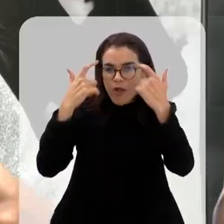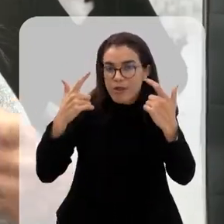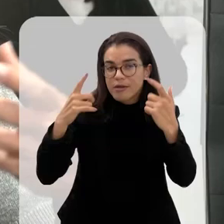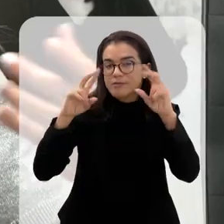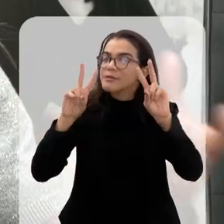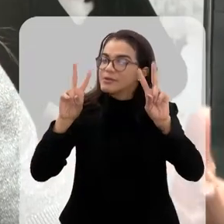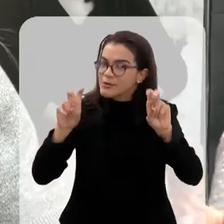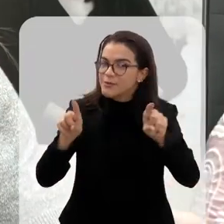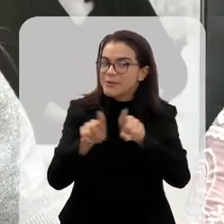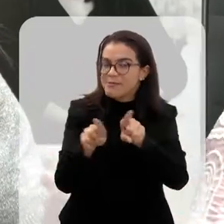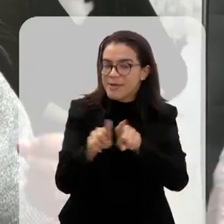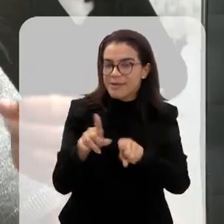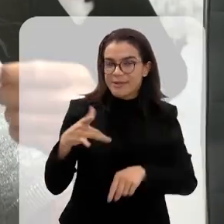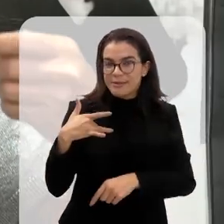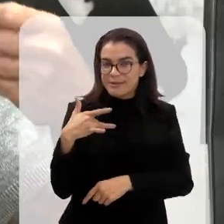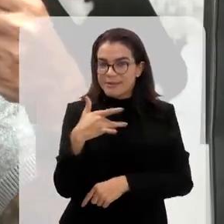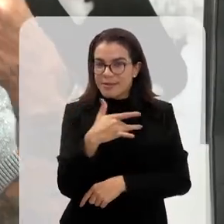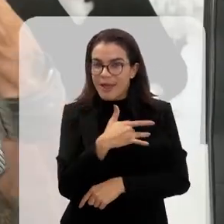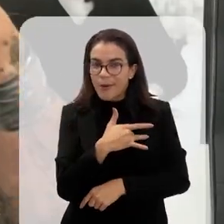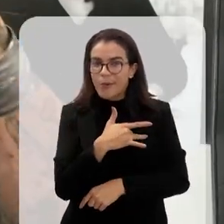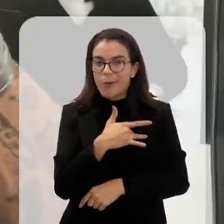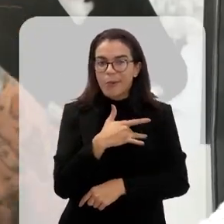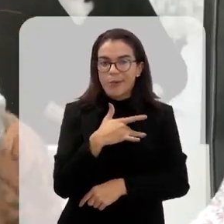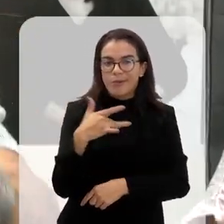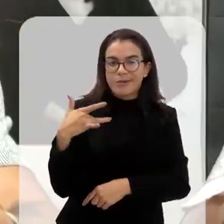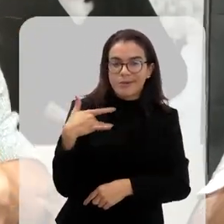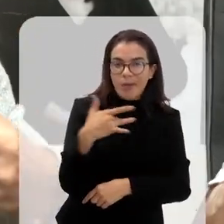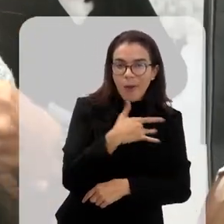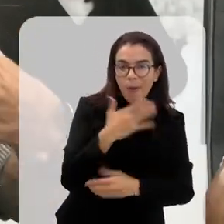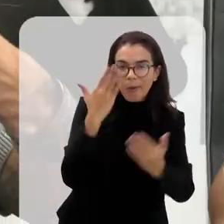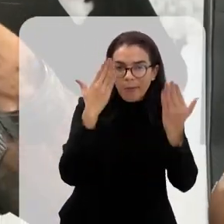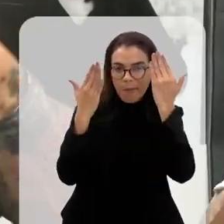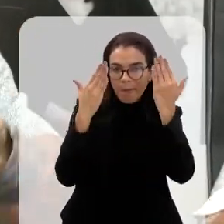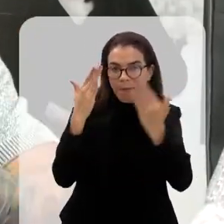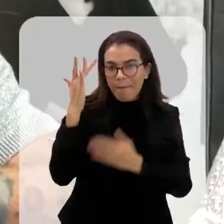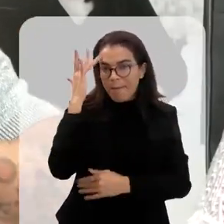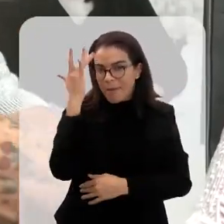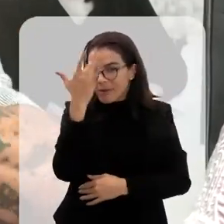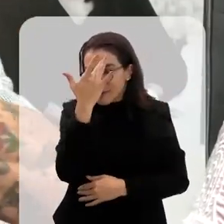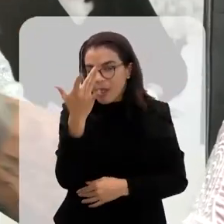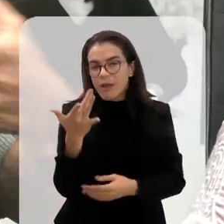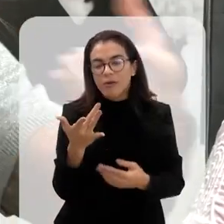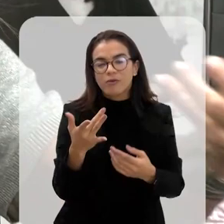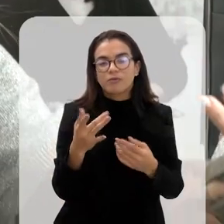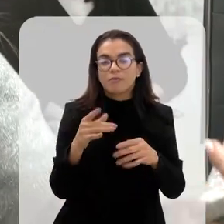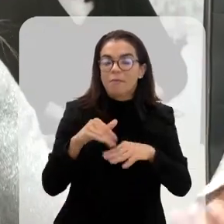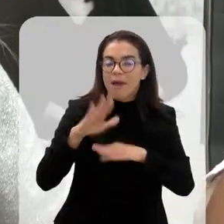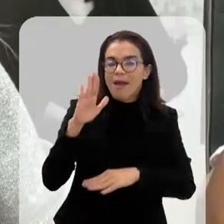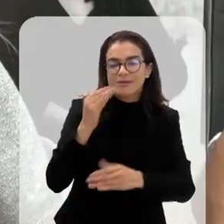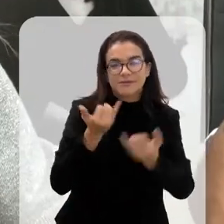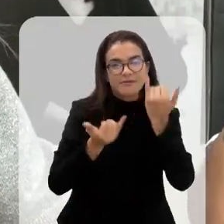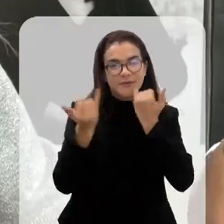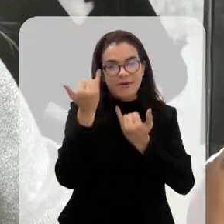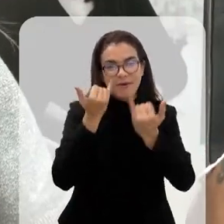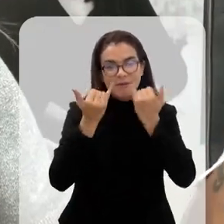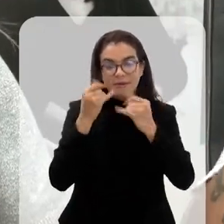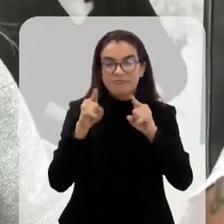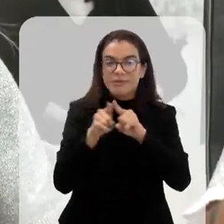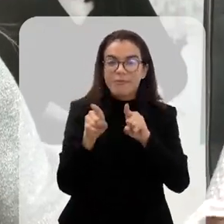violência, mas o que tange a saúde, a saúde mental, né? Hoje a gente tem mais informações sobre isso,